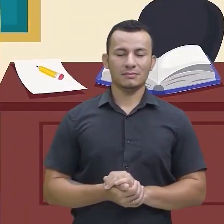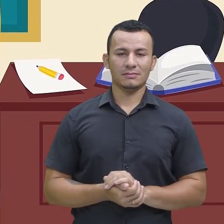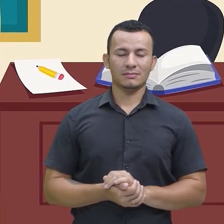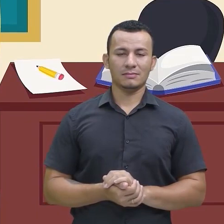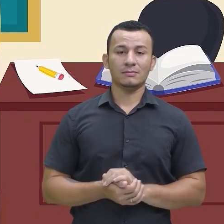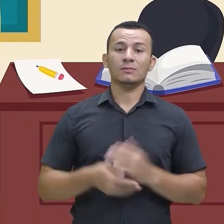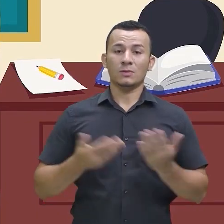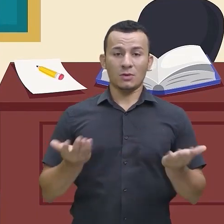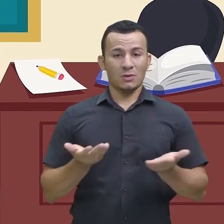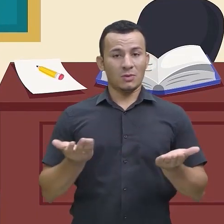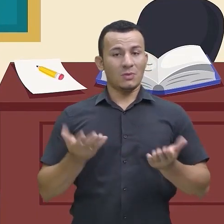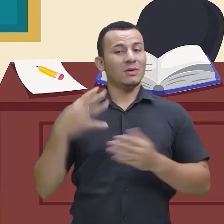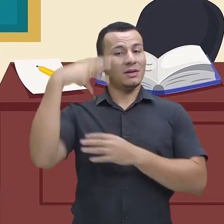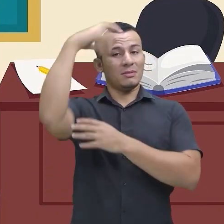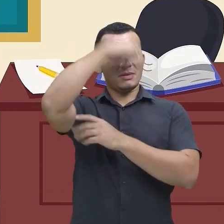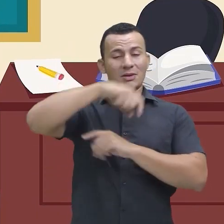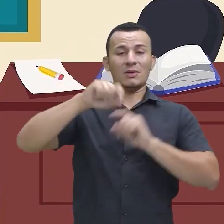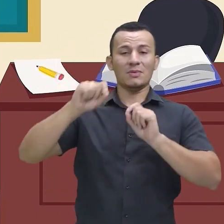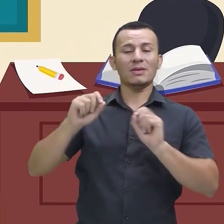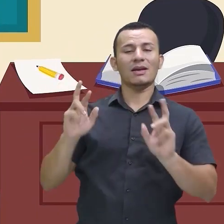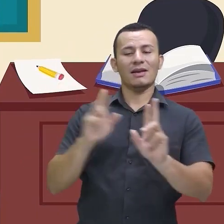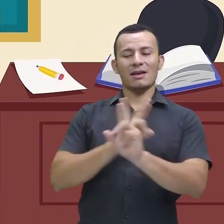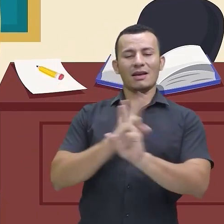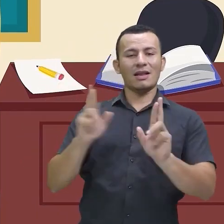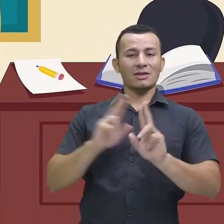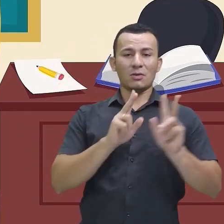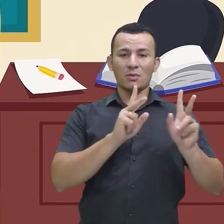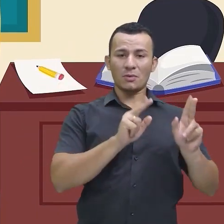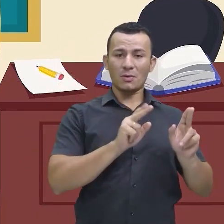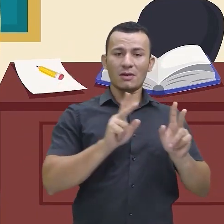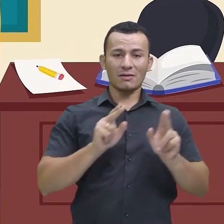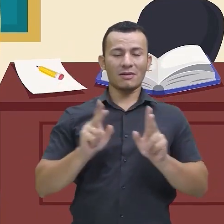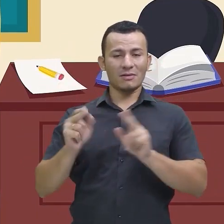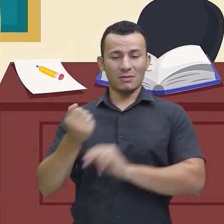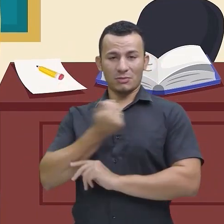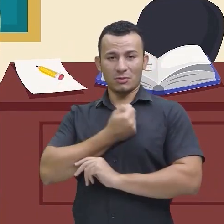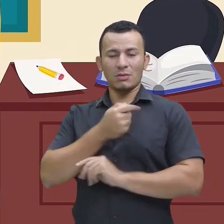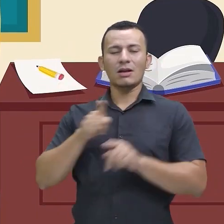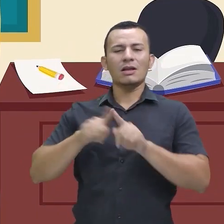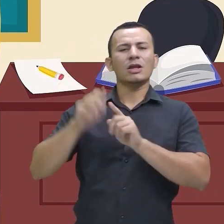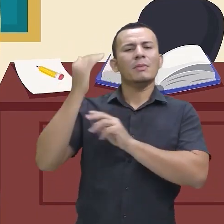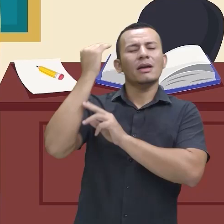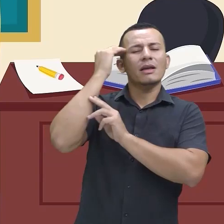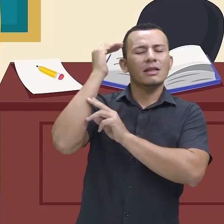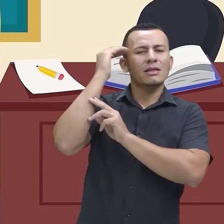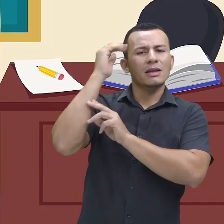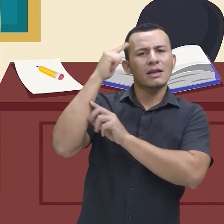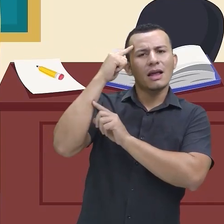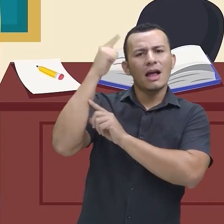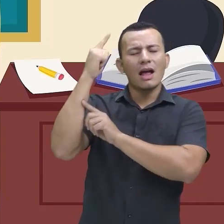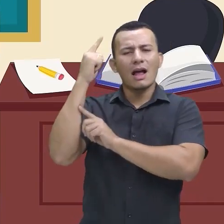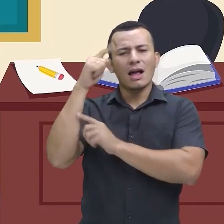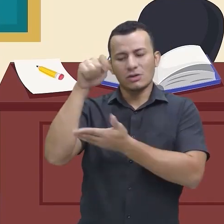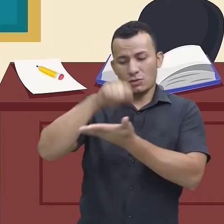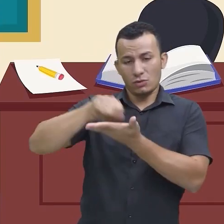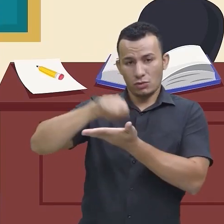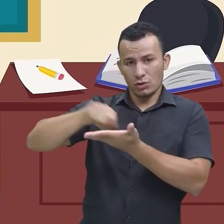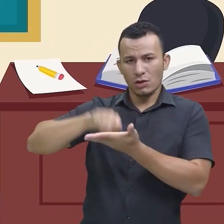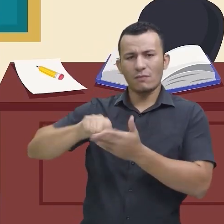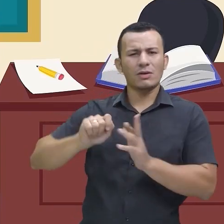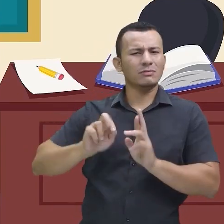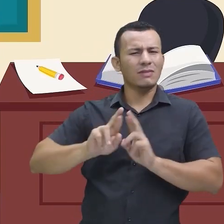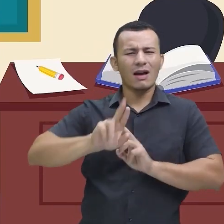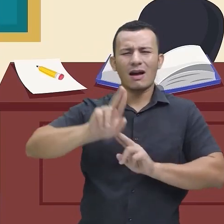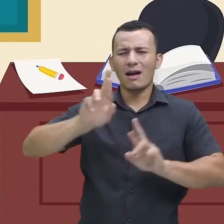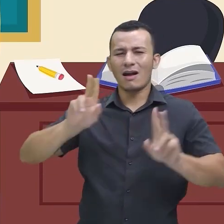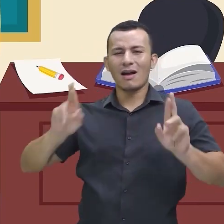Na aula de hoje, aprendemos sobre a relação de igualdade. Compreendemos a ideia de igualdade para escrever diferentes sentenças